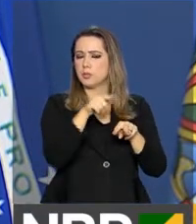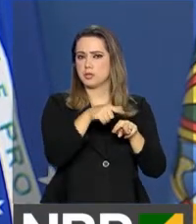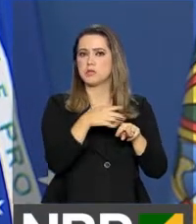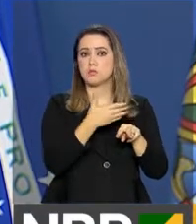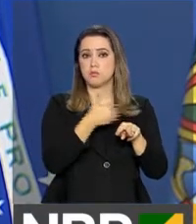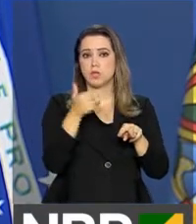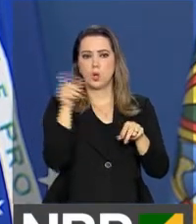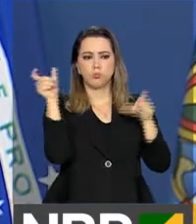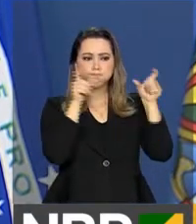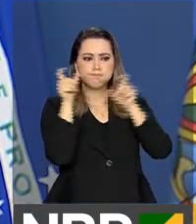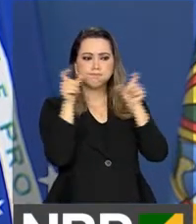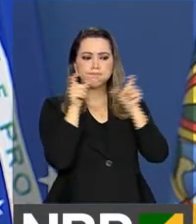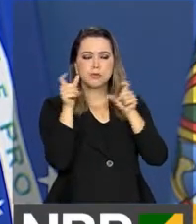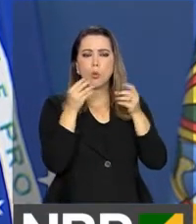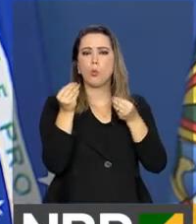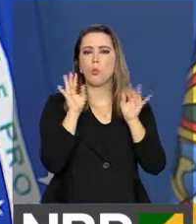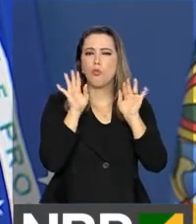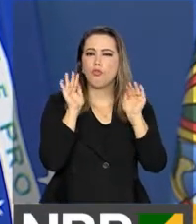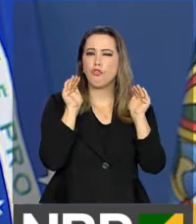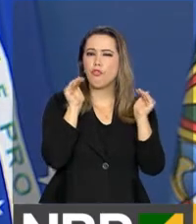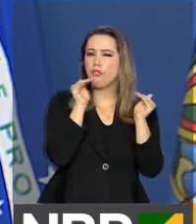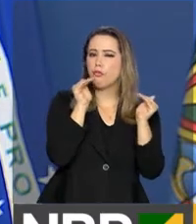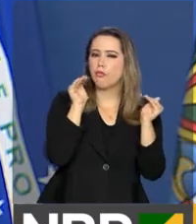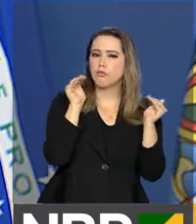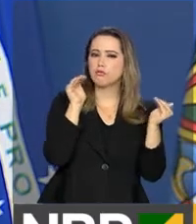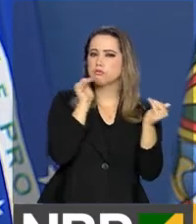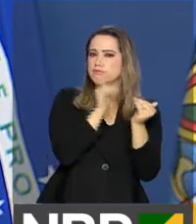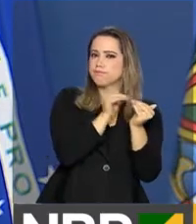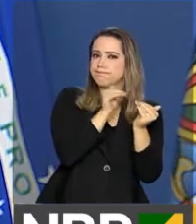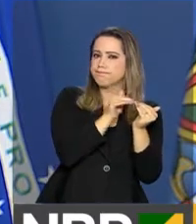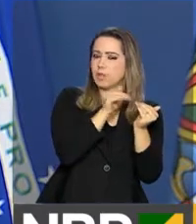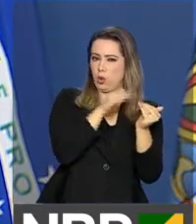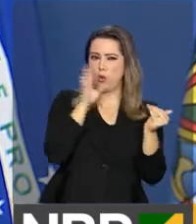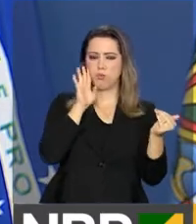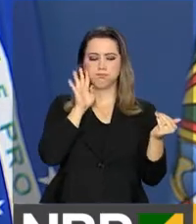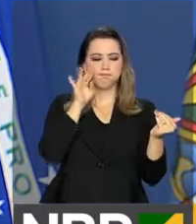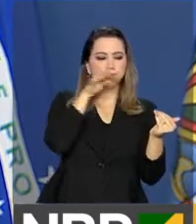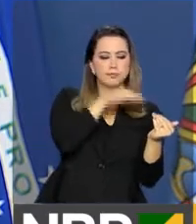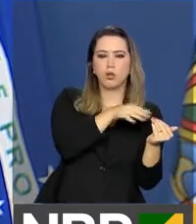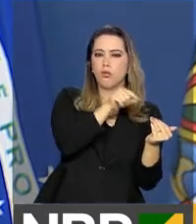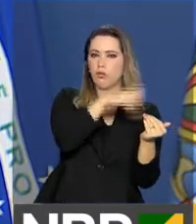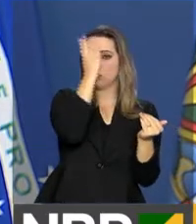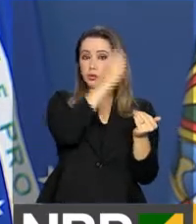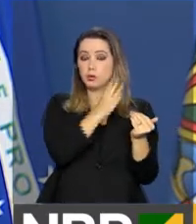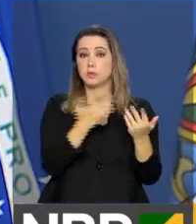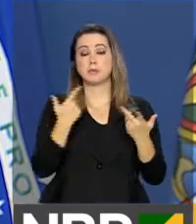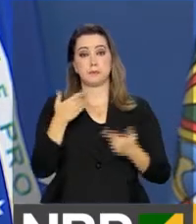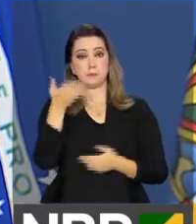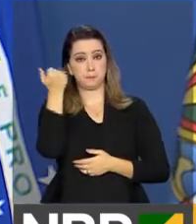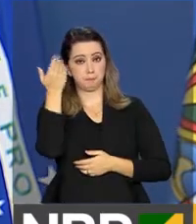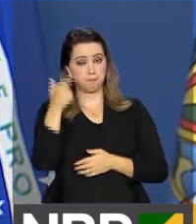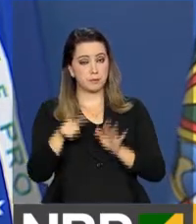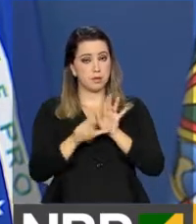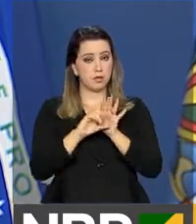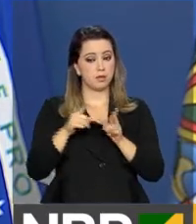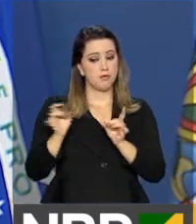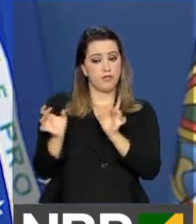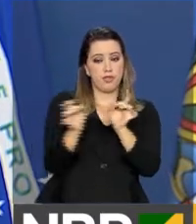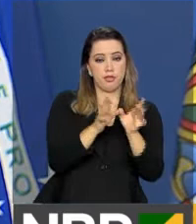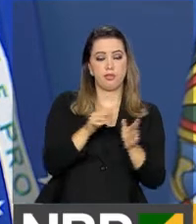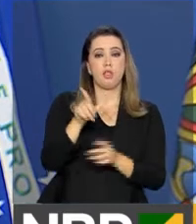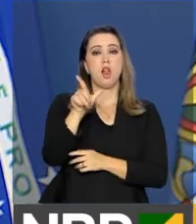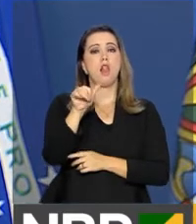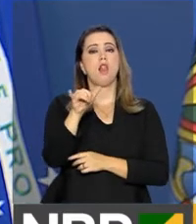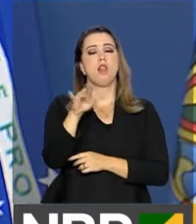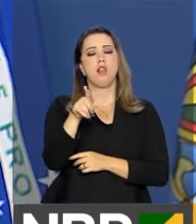de outubro último foram os primeiros do pré sal que registraram ágil a favor